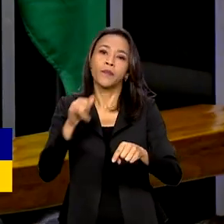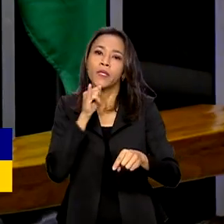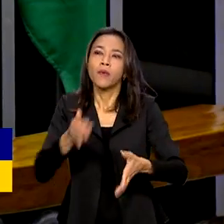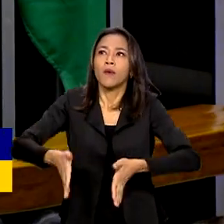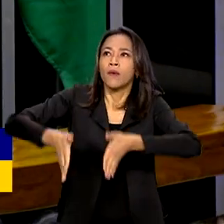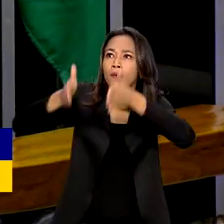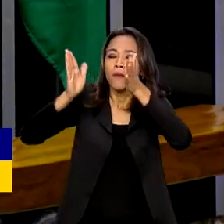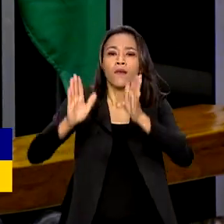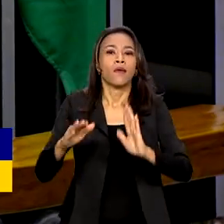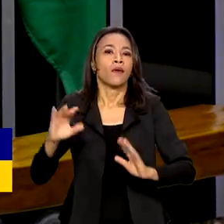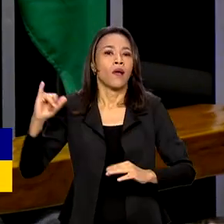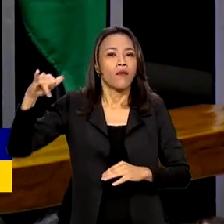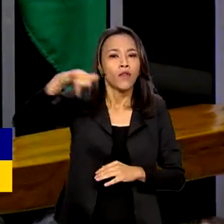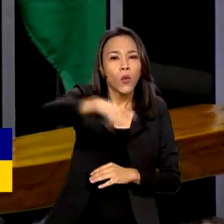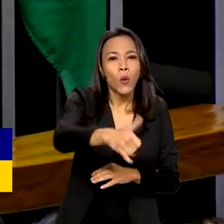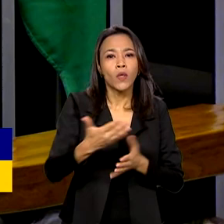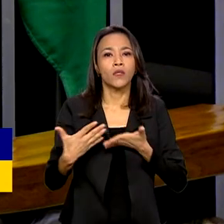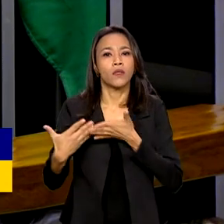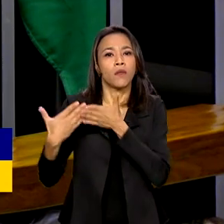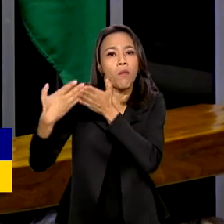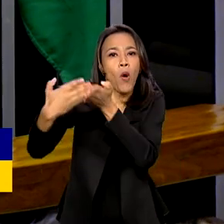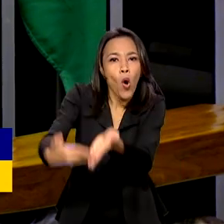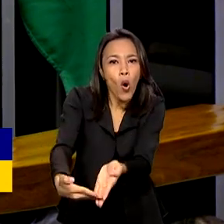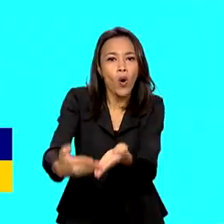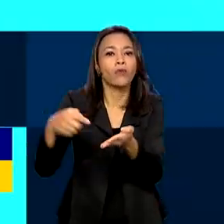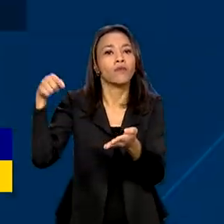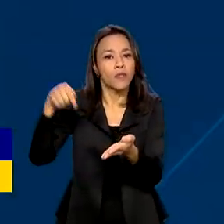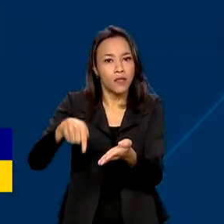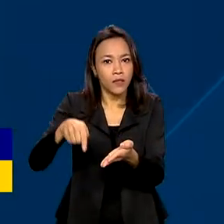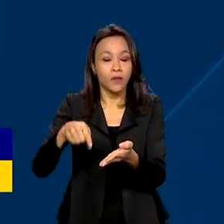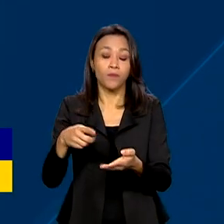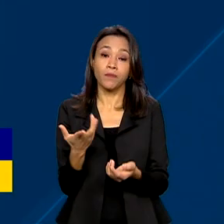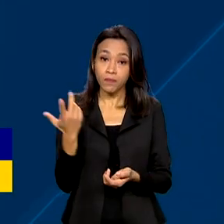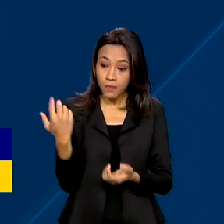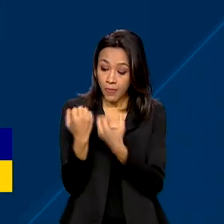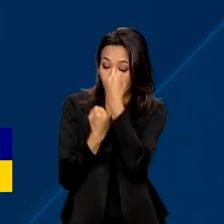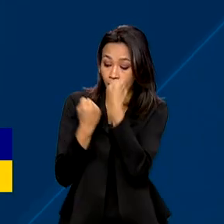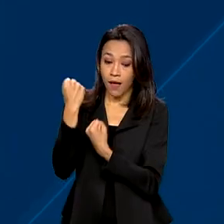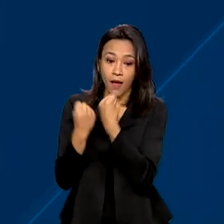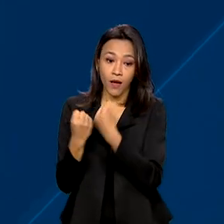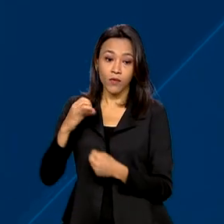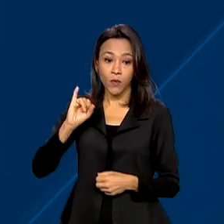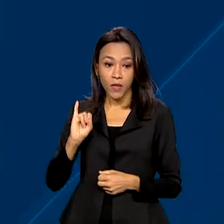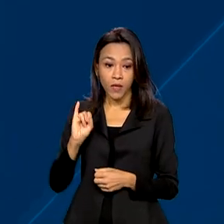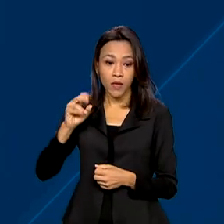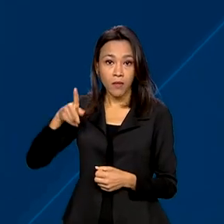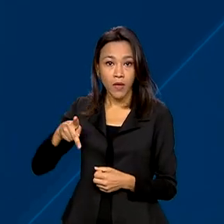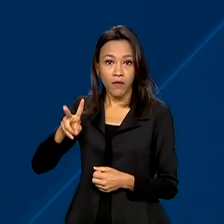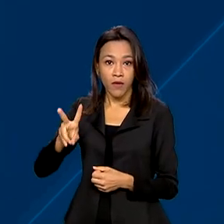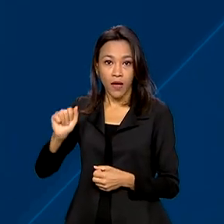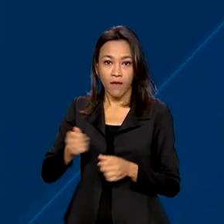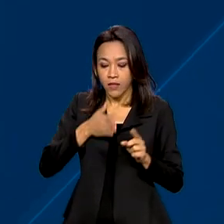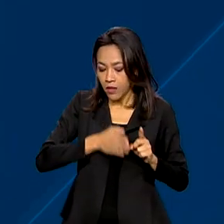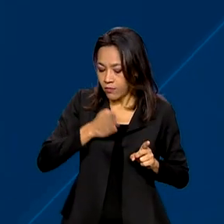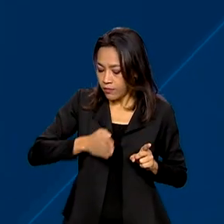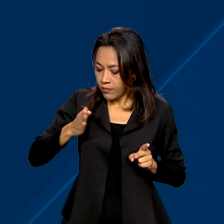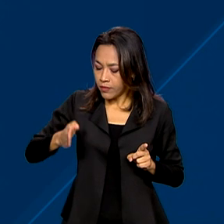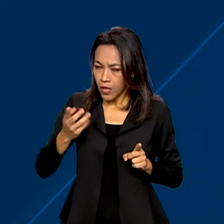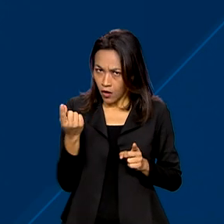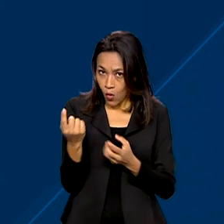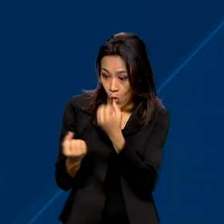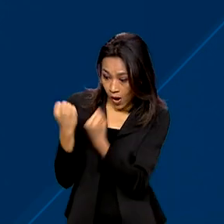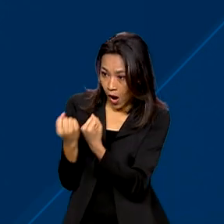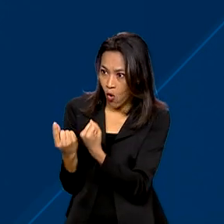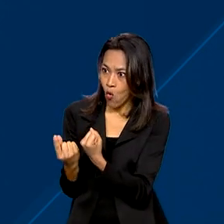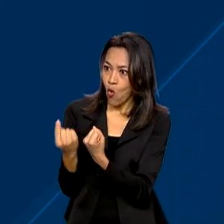Imóveis carros aviões particulares Barcos e lanchas para carros o IPVA será progressivo quanto maior